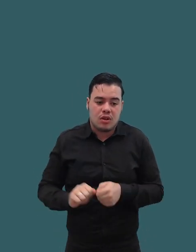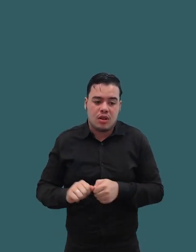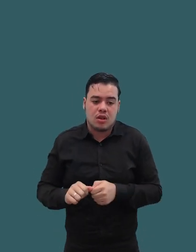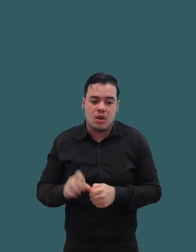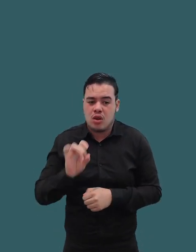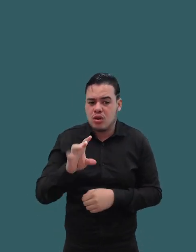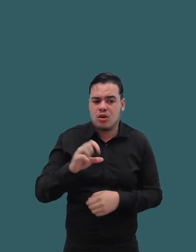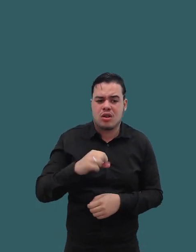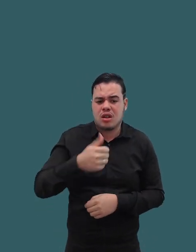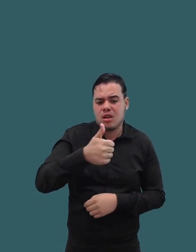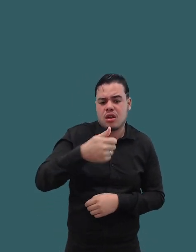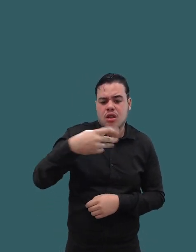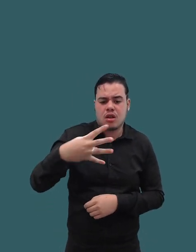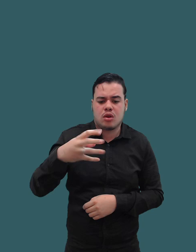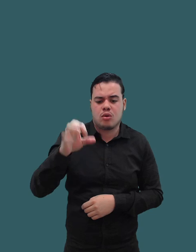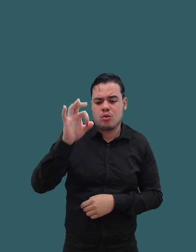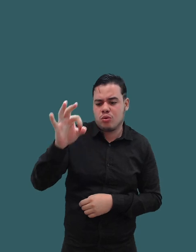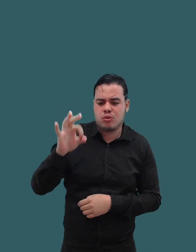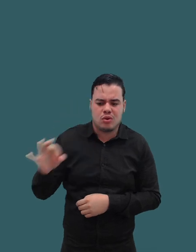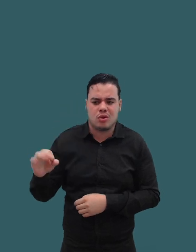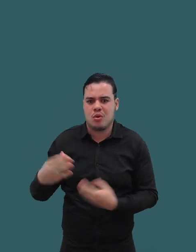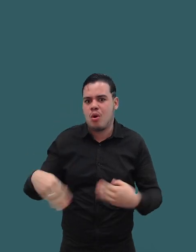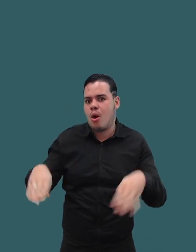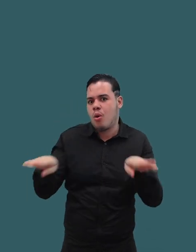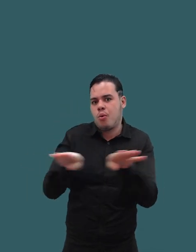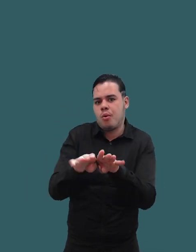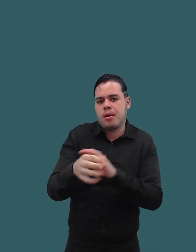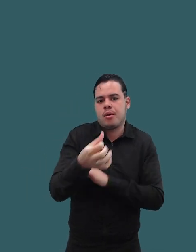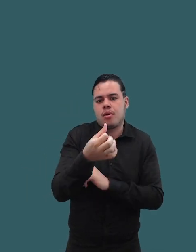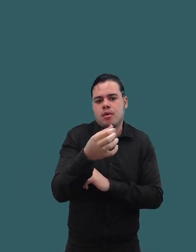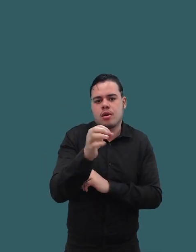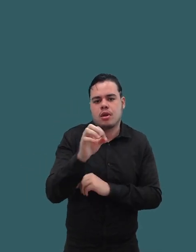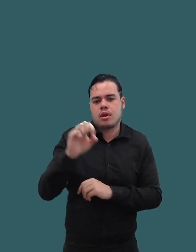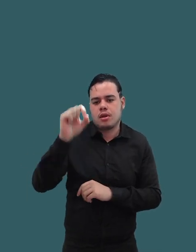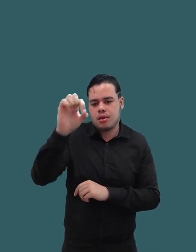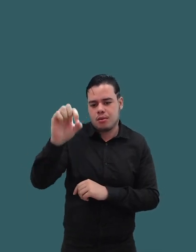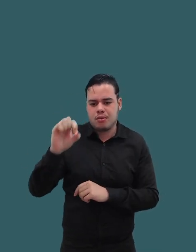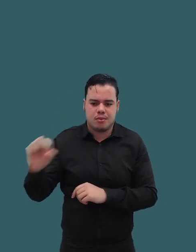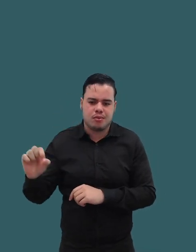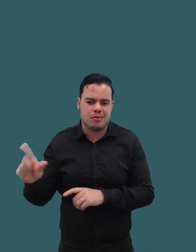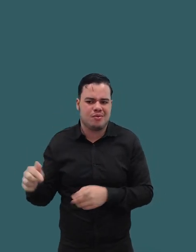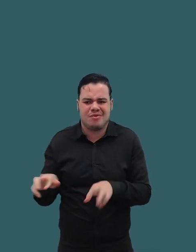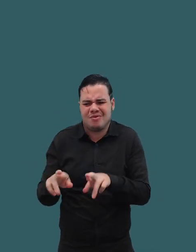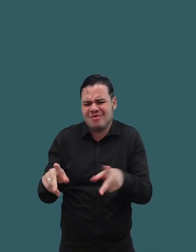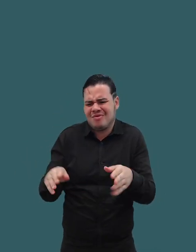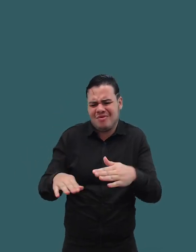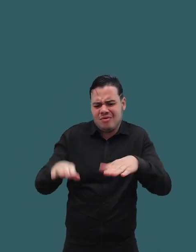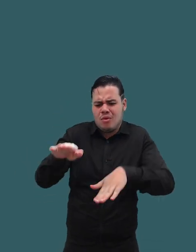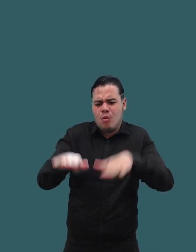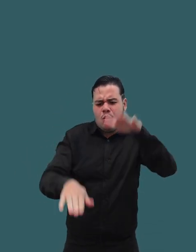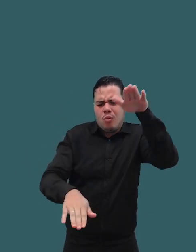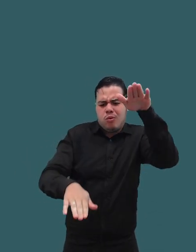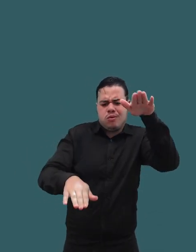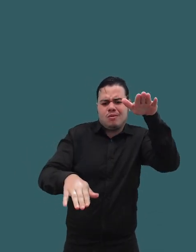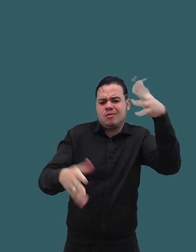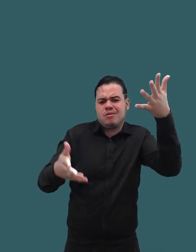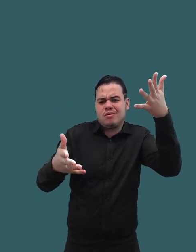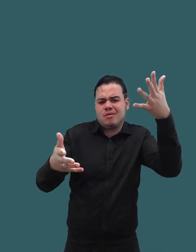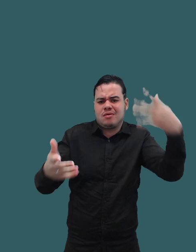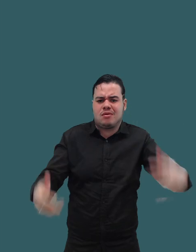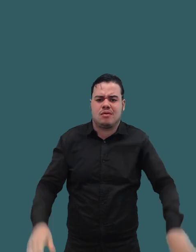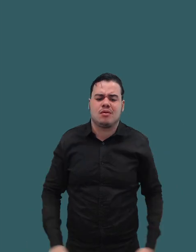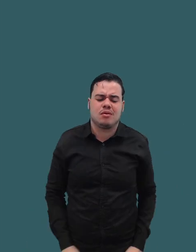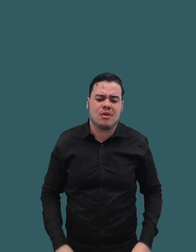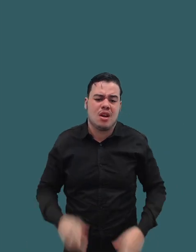cobre 60%. Né? Nós entendemos que essa reivindicação é justa, que ela é econômica e